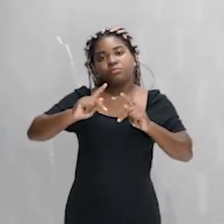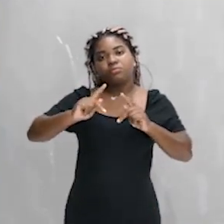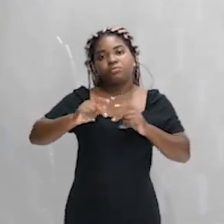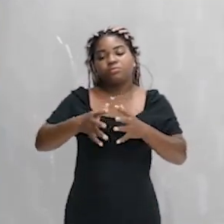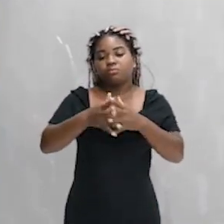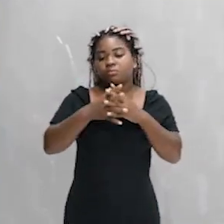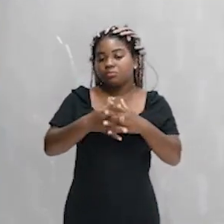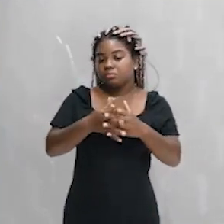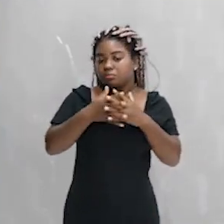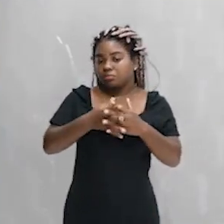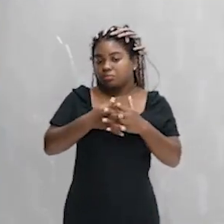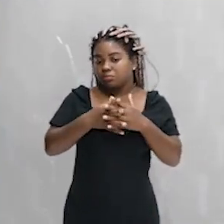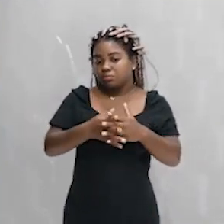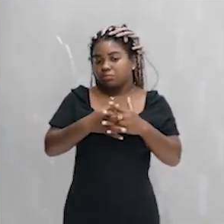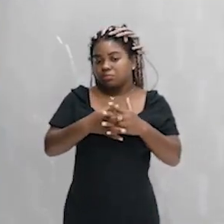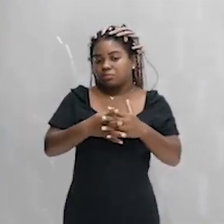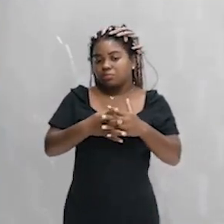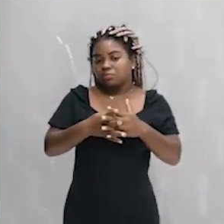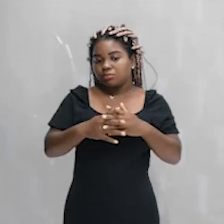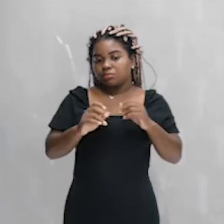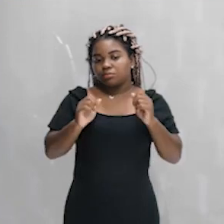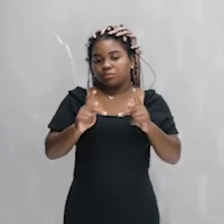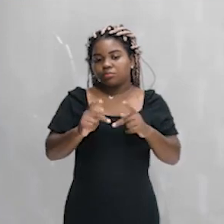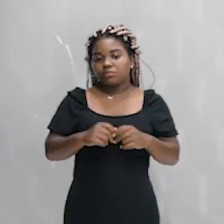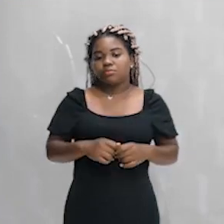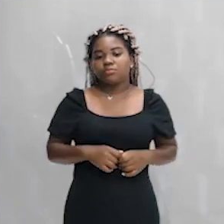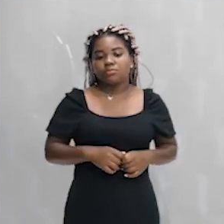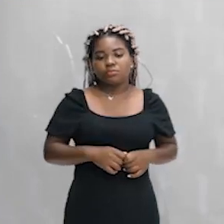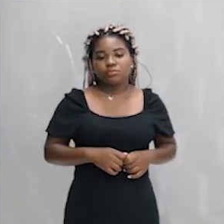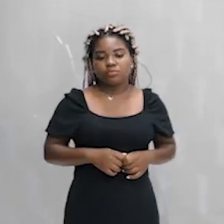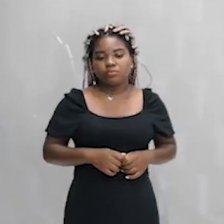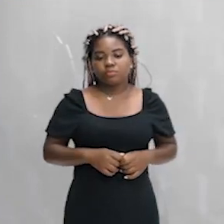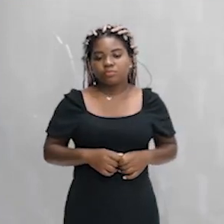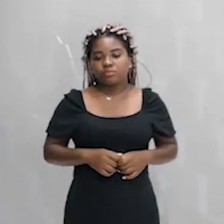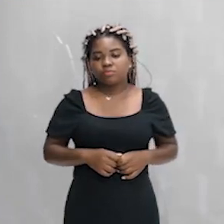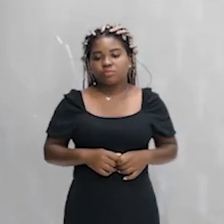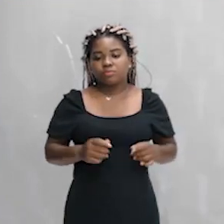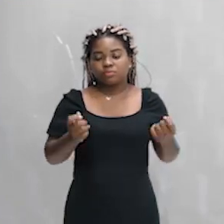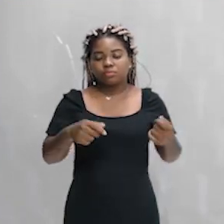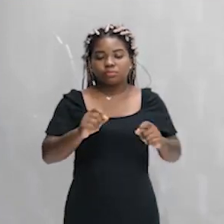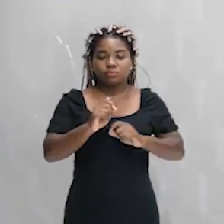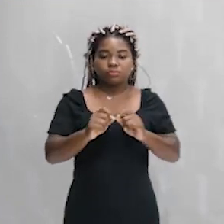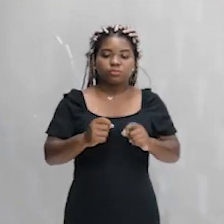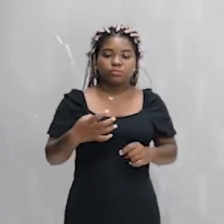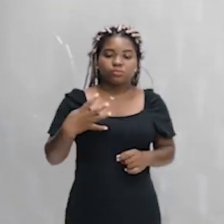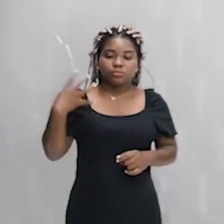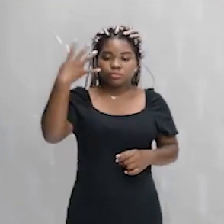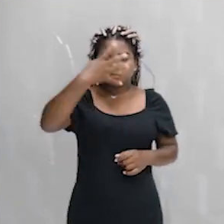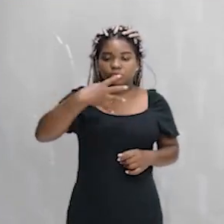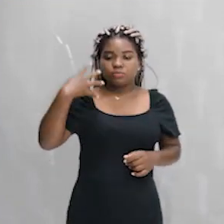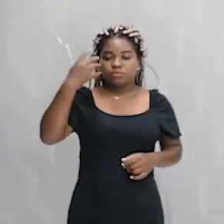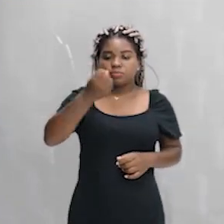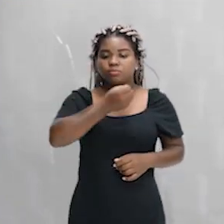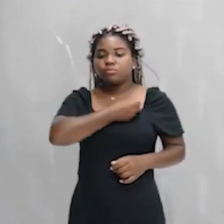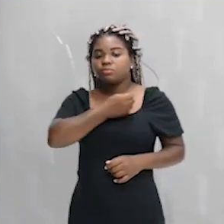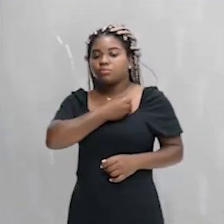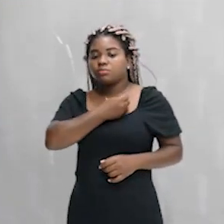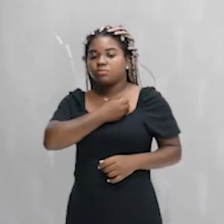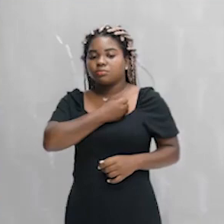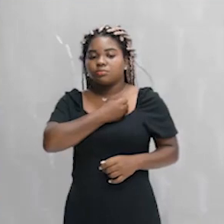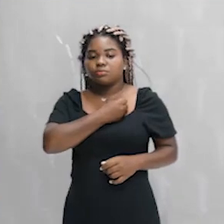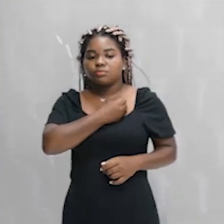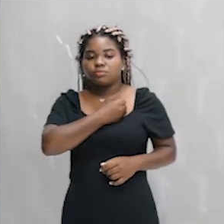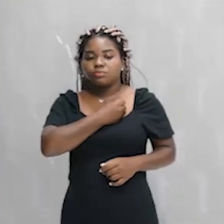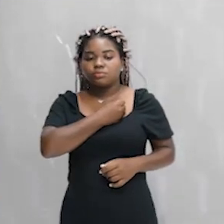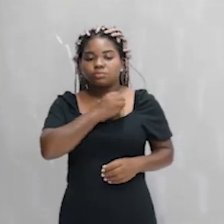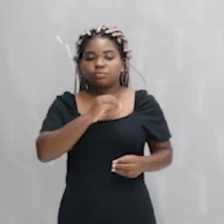confundir e não fazer o cálculo errado, tá? Porque você pode achar que esse 4 é um número que vai ser